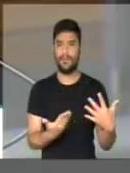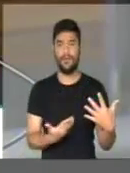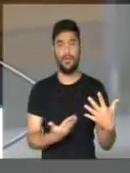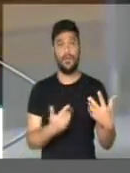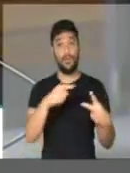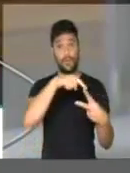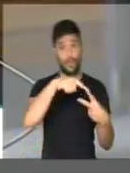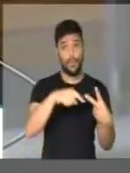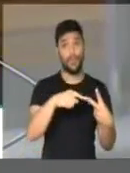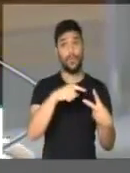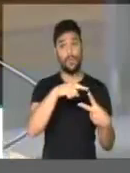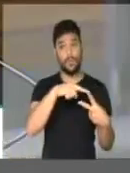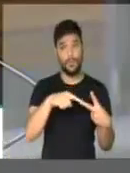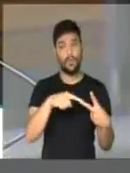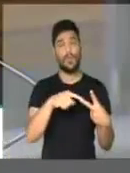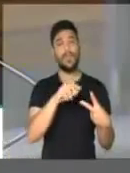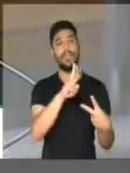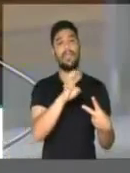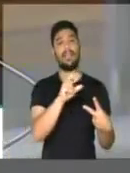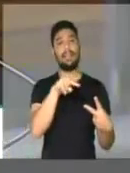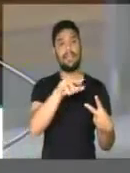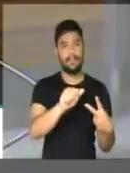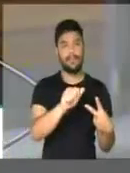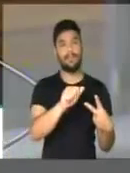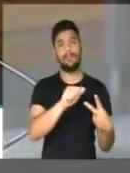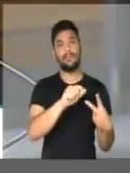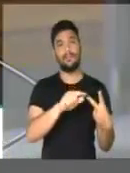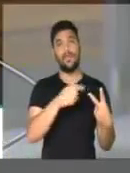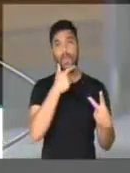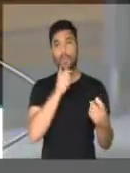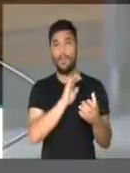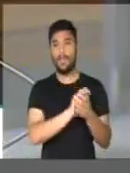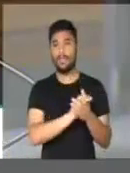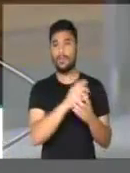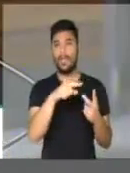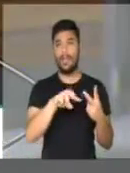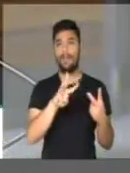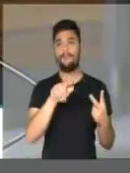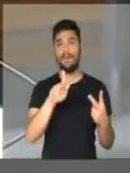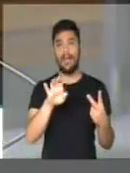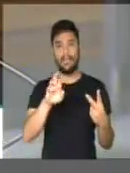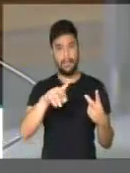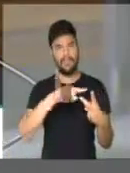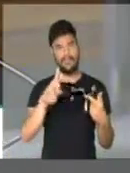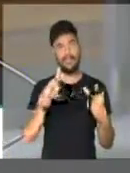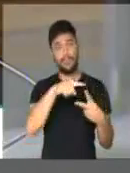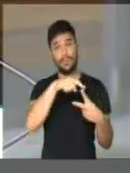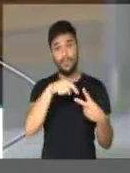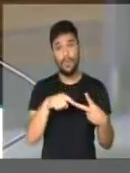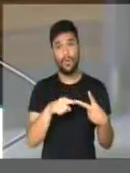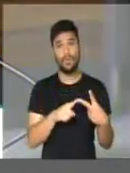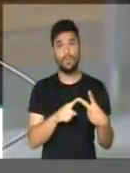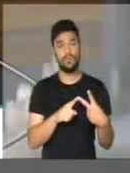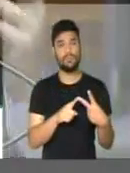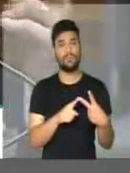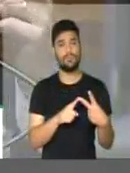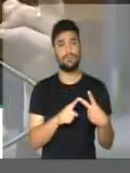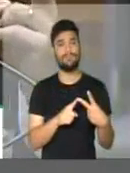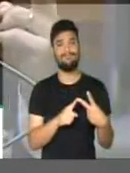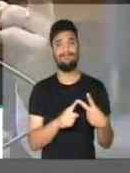um casal helena taliberti e o marido wagner perderam